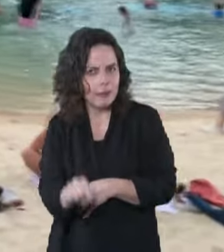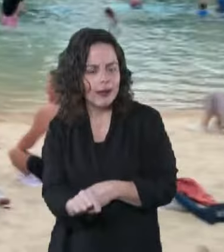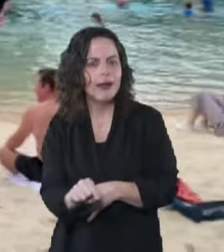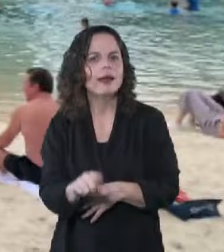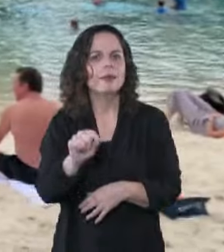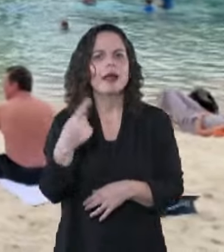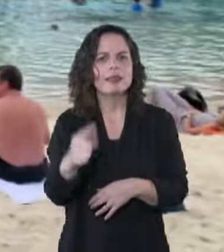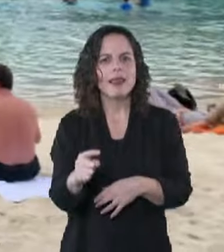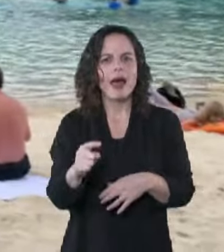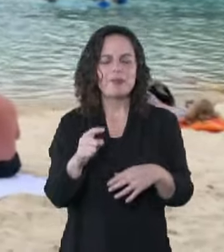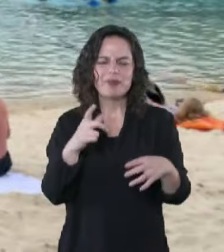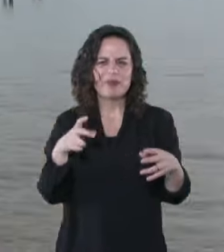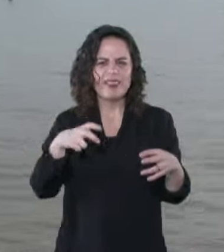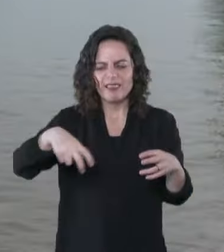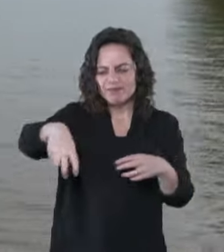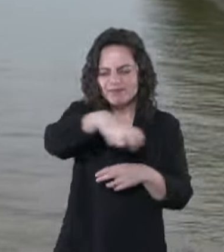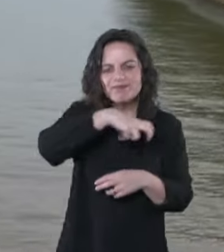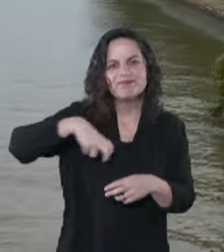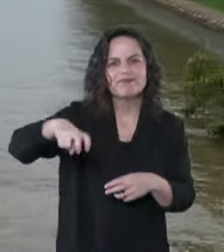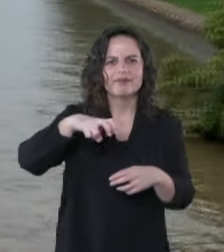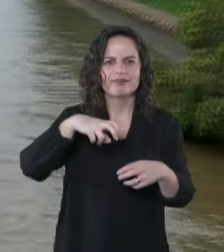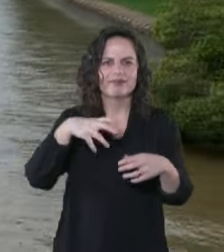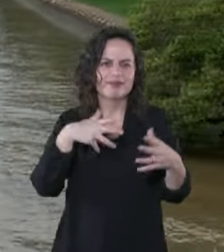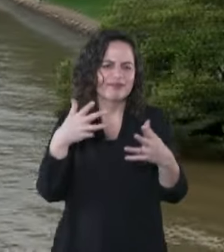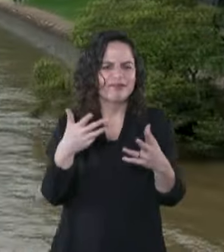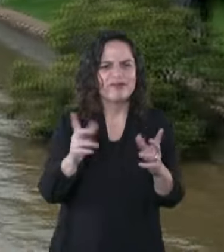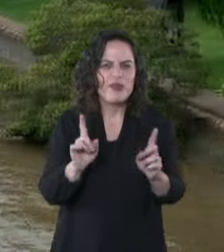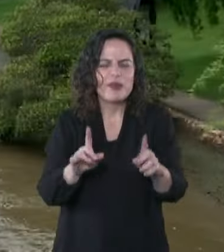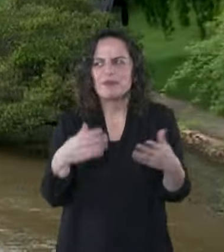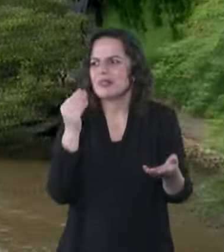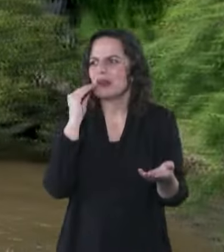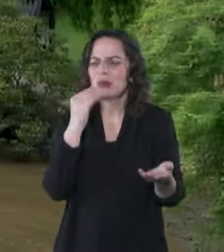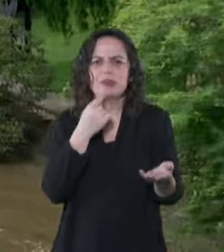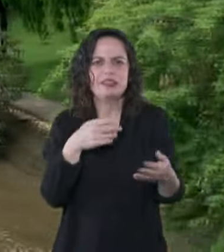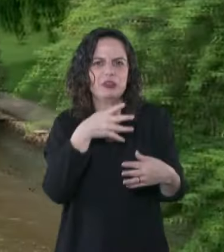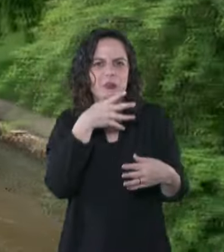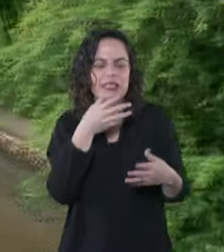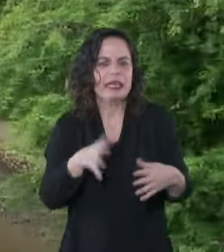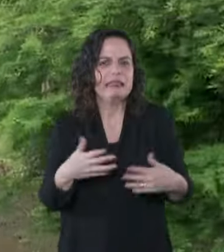tipo, não é carrosséis, mas tipo umas coisas que, tipo, nem sei como é que é de chamar aquilo.